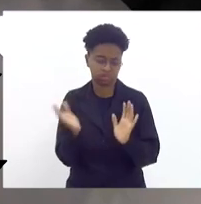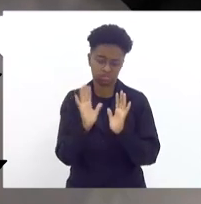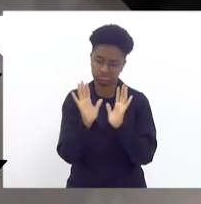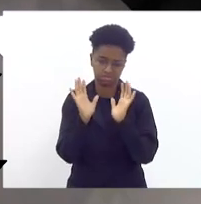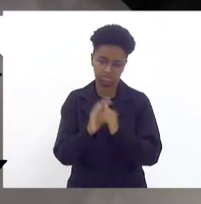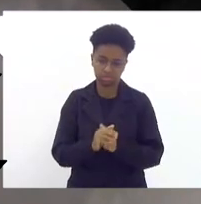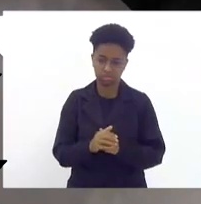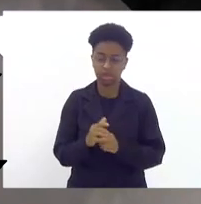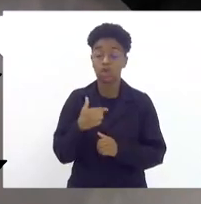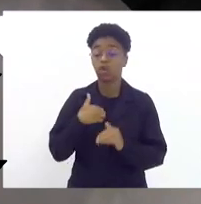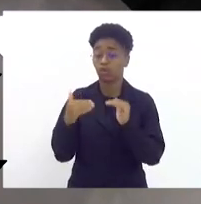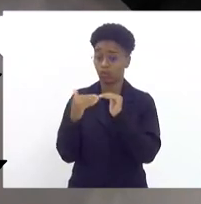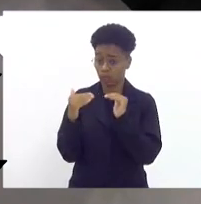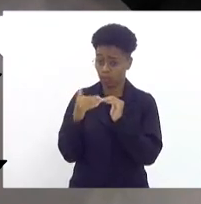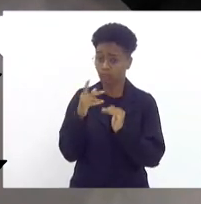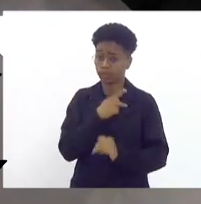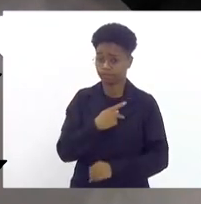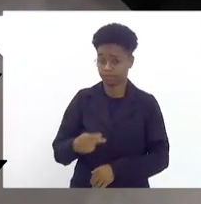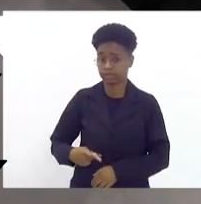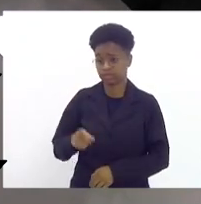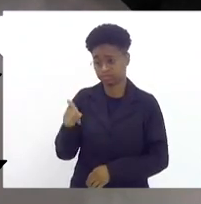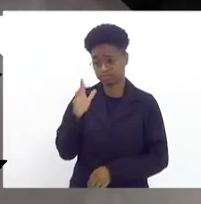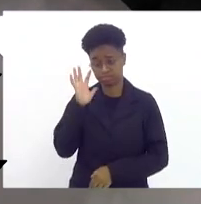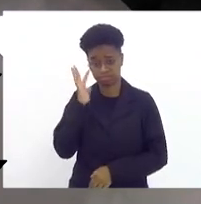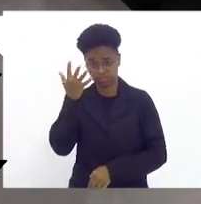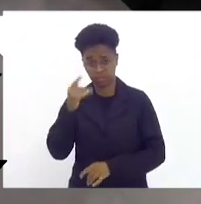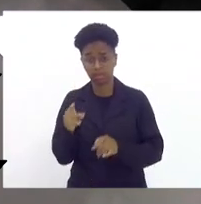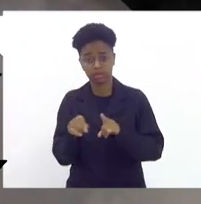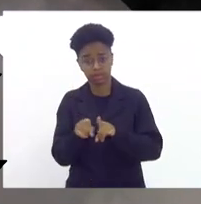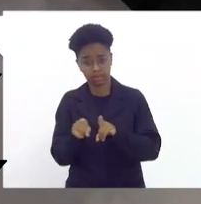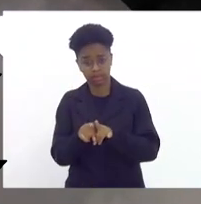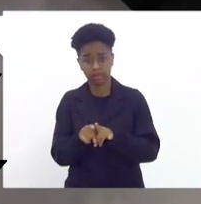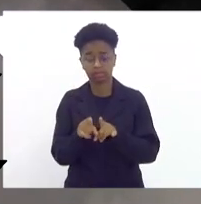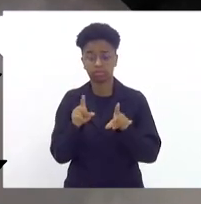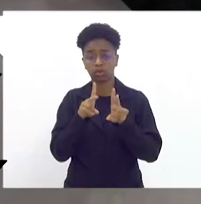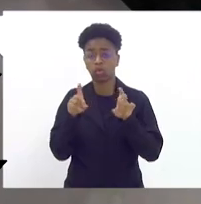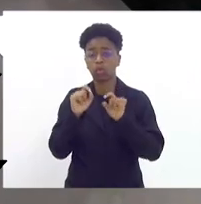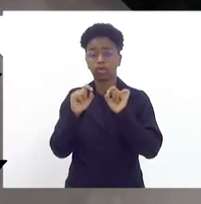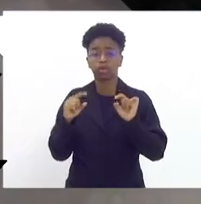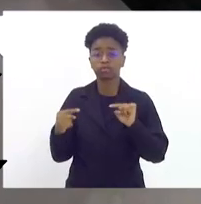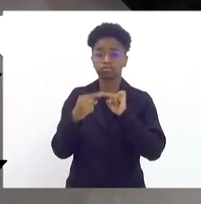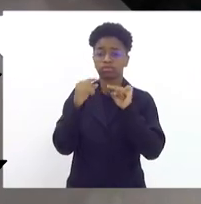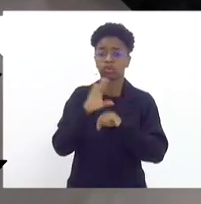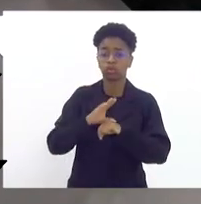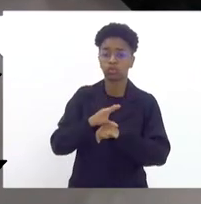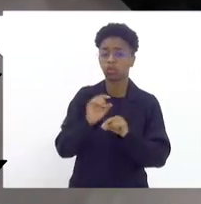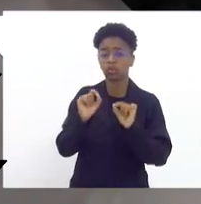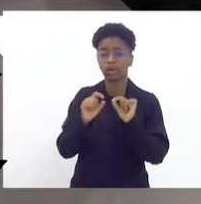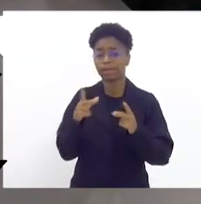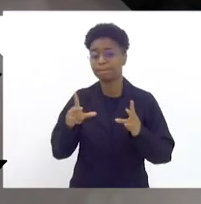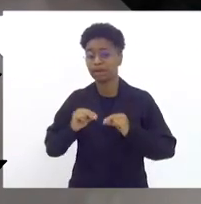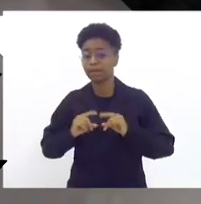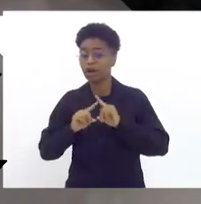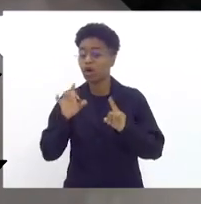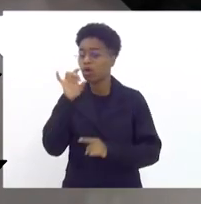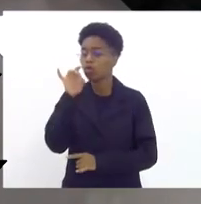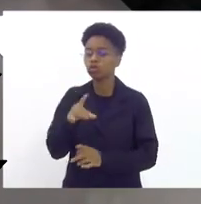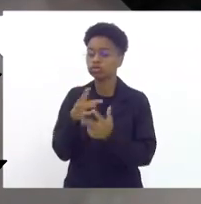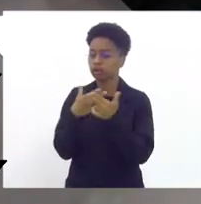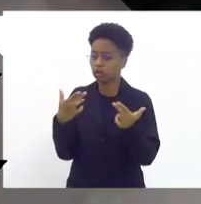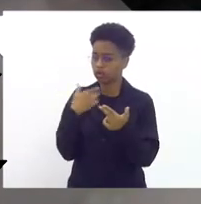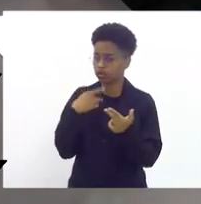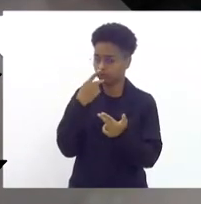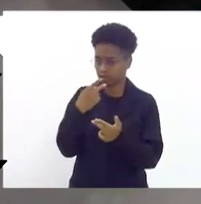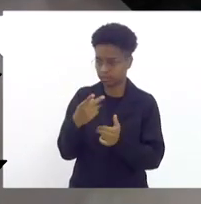Eu concordo, presidente, com o vosso encaminhamento e até a questão do que é constitucional e o que é mérito. Mas deixa eu fazer uma última observação,